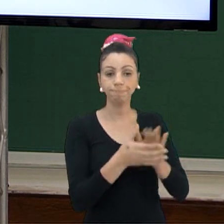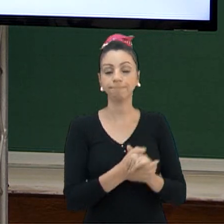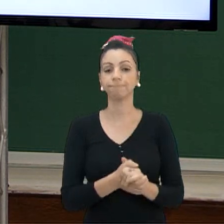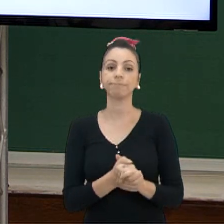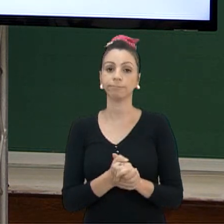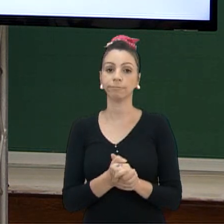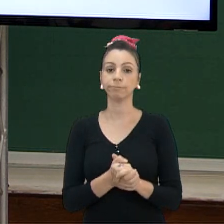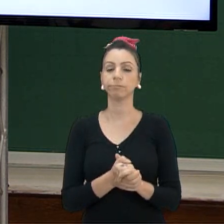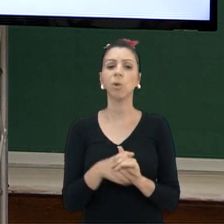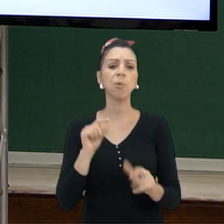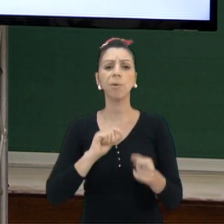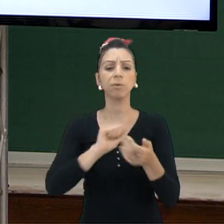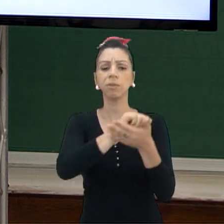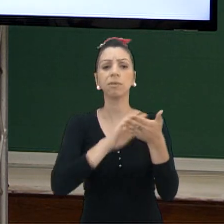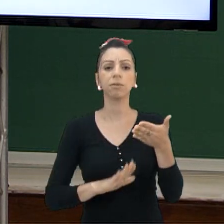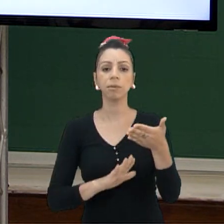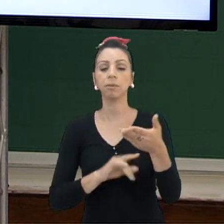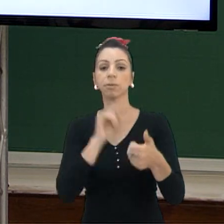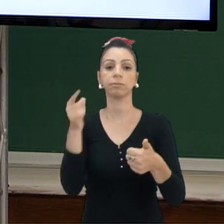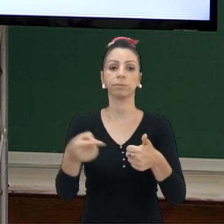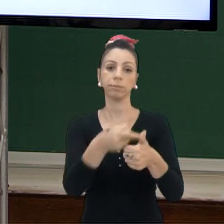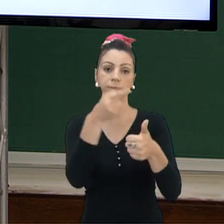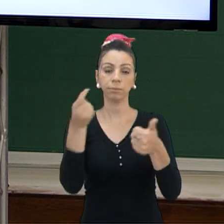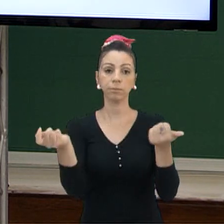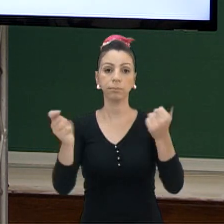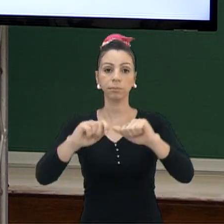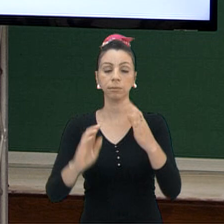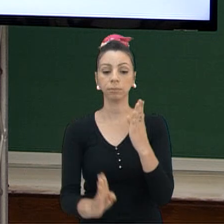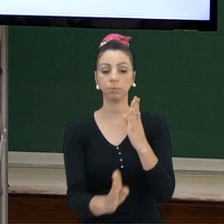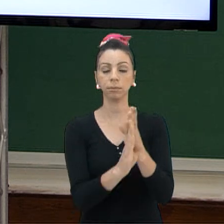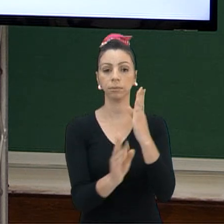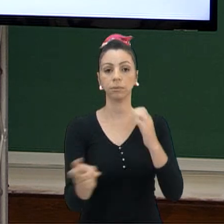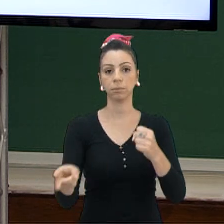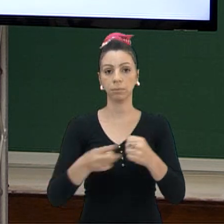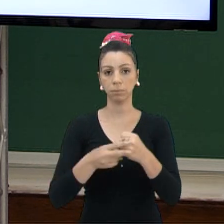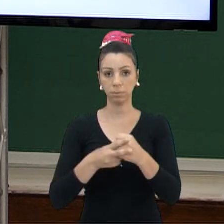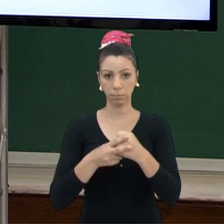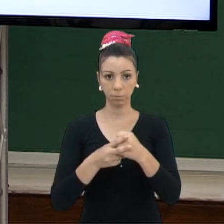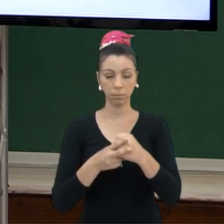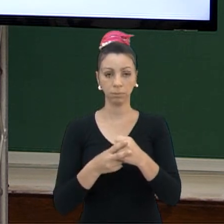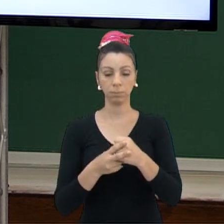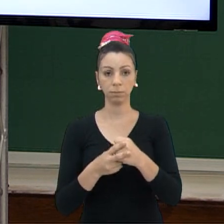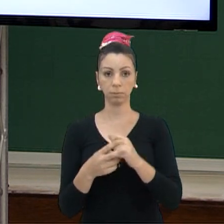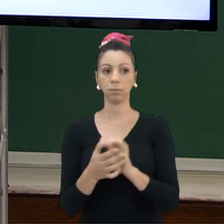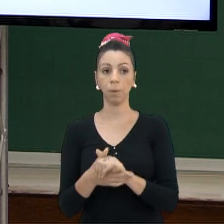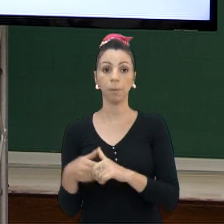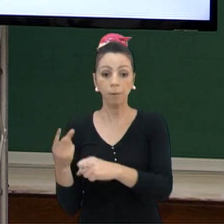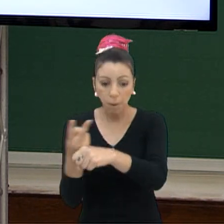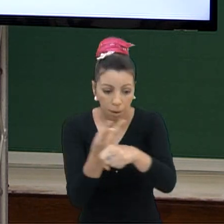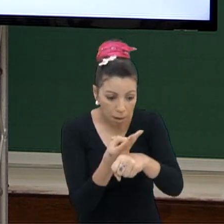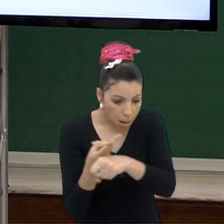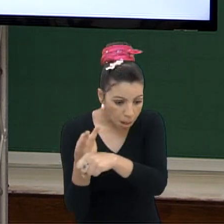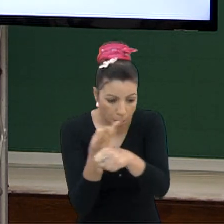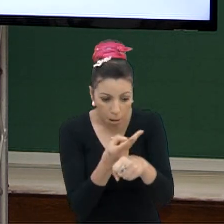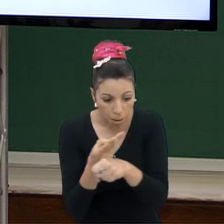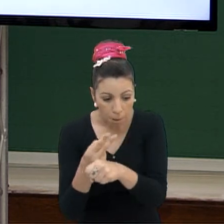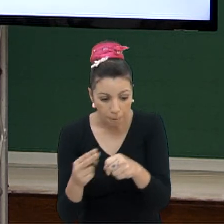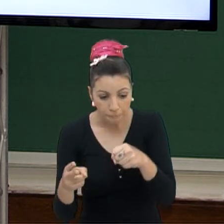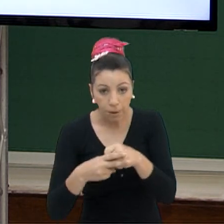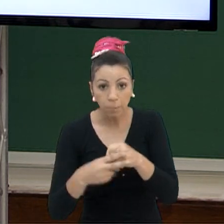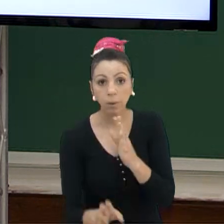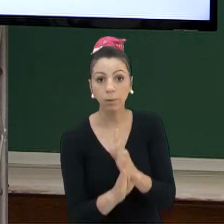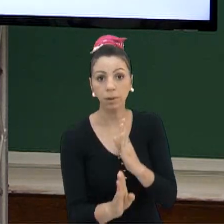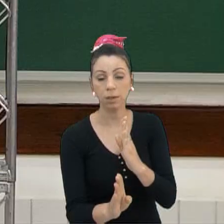fazer neste exercício? Primeiro, preciso encontrar os verbos que aparecem neste exercício. Depois, eu